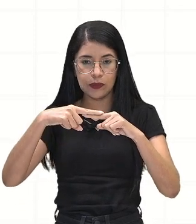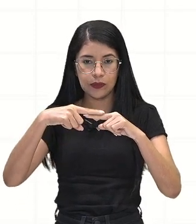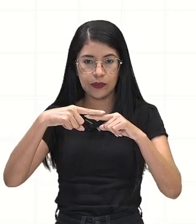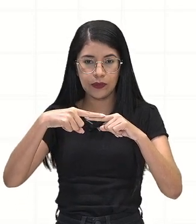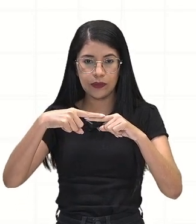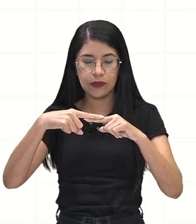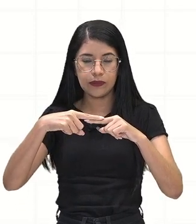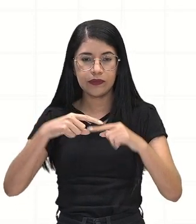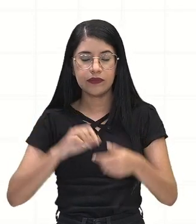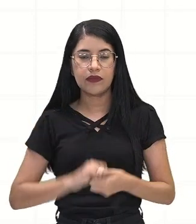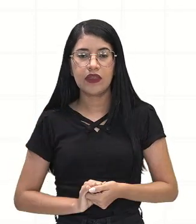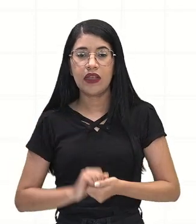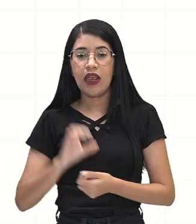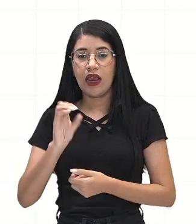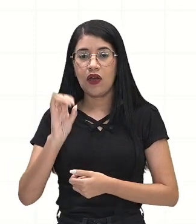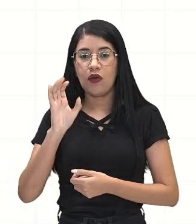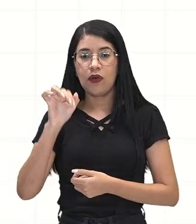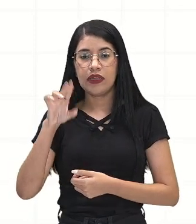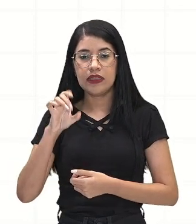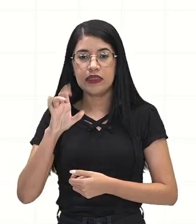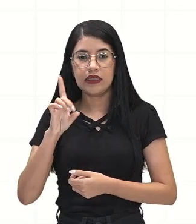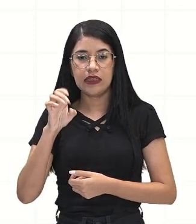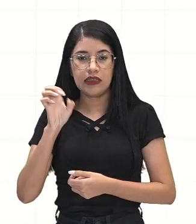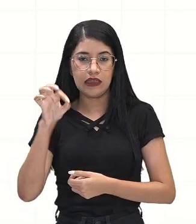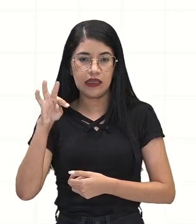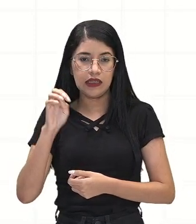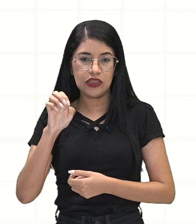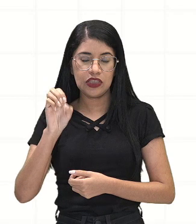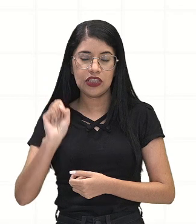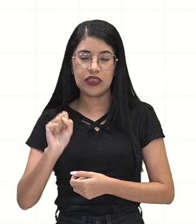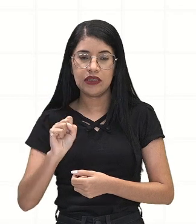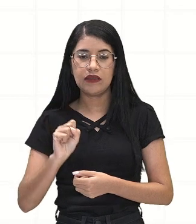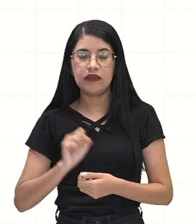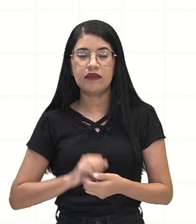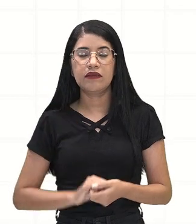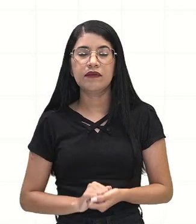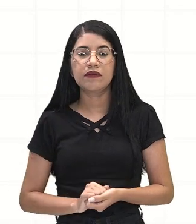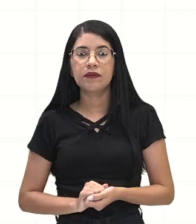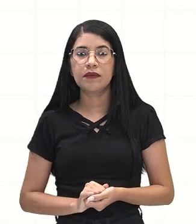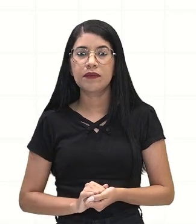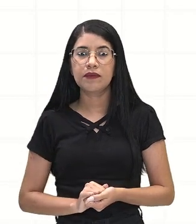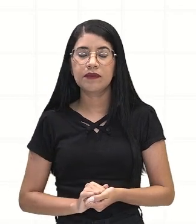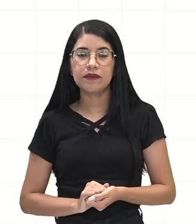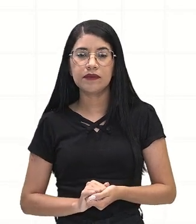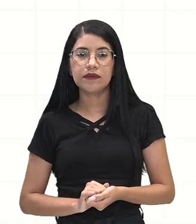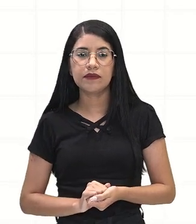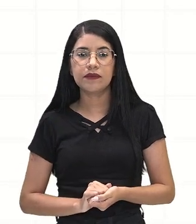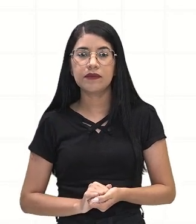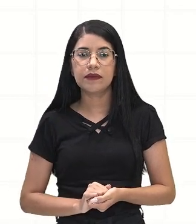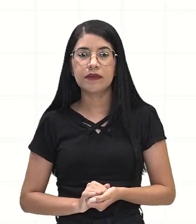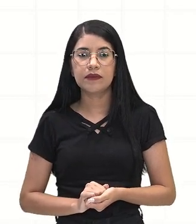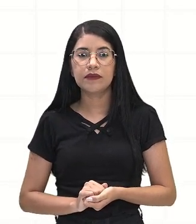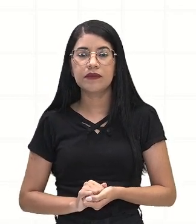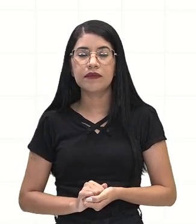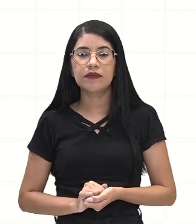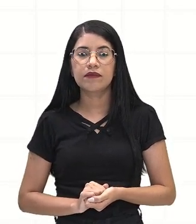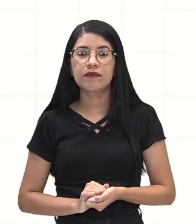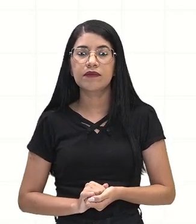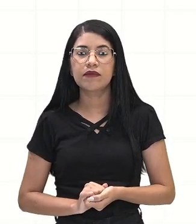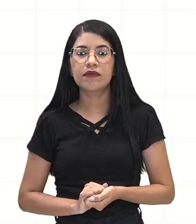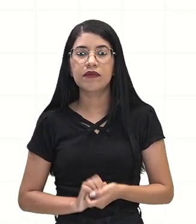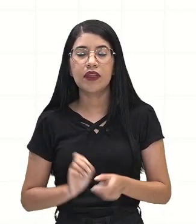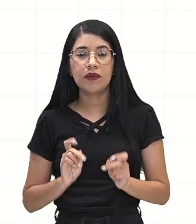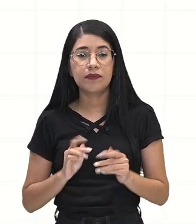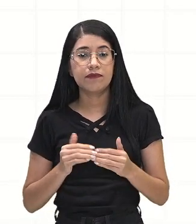são coincidentes, elas vão ter pontos comuns, Na verdade, todos os pontos comuns. Beleza?